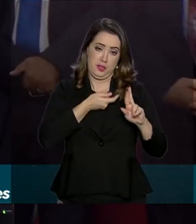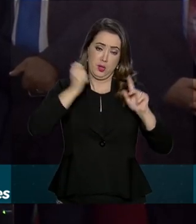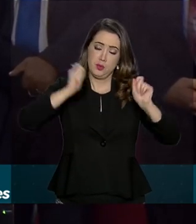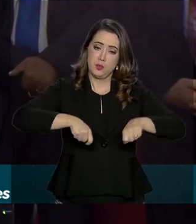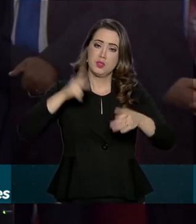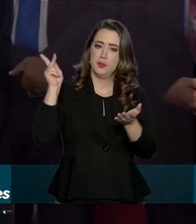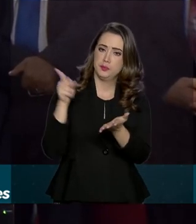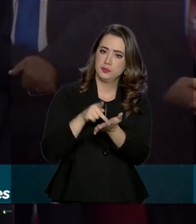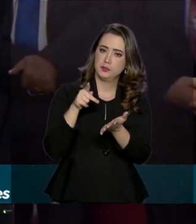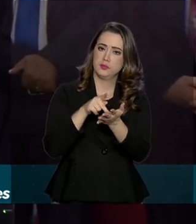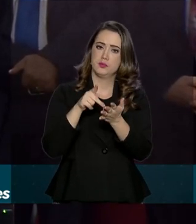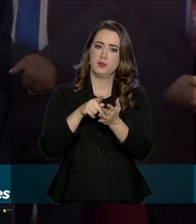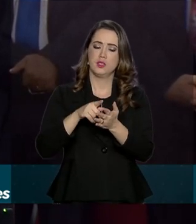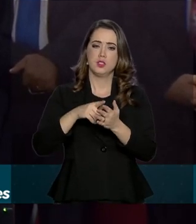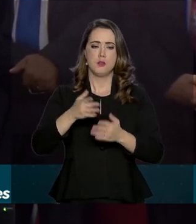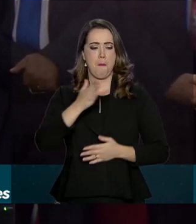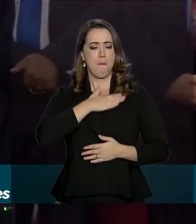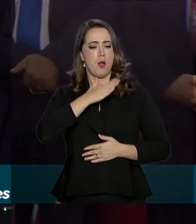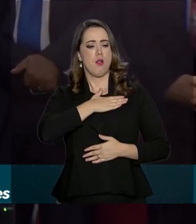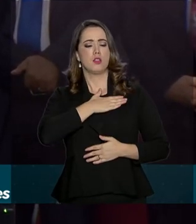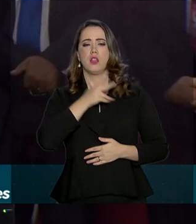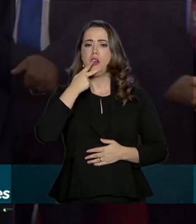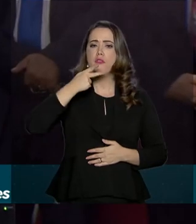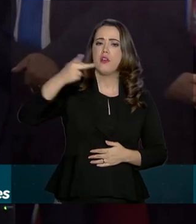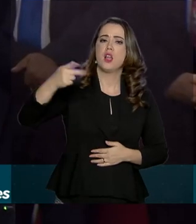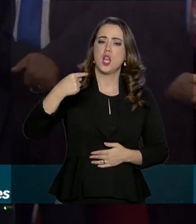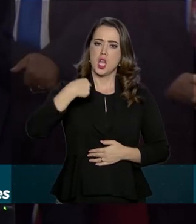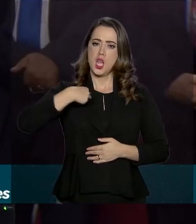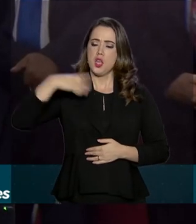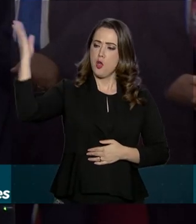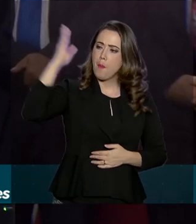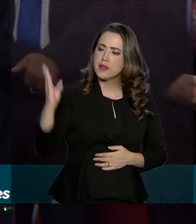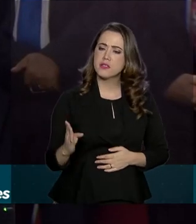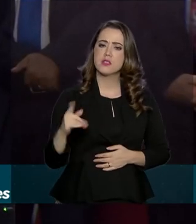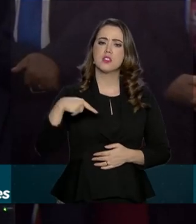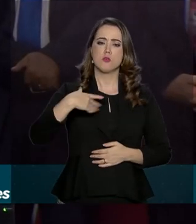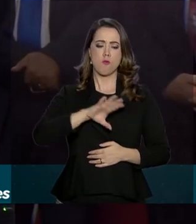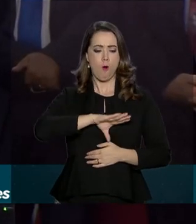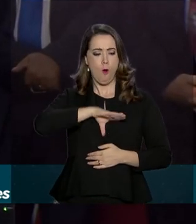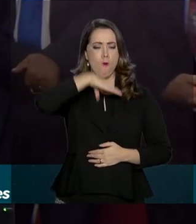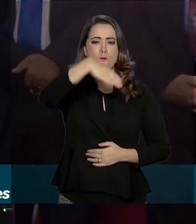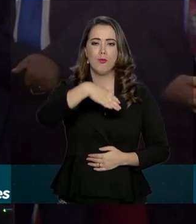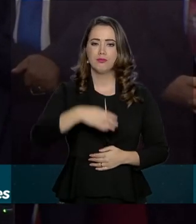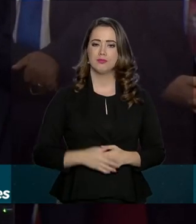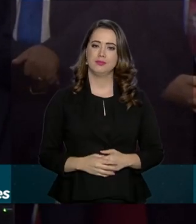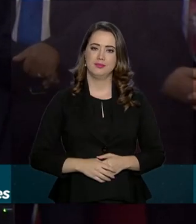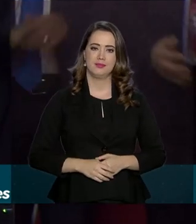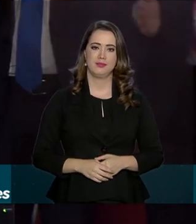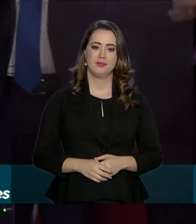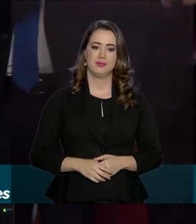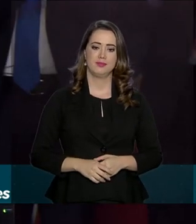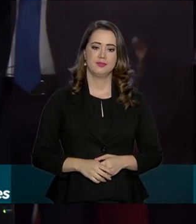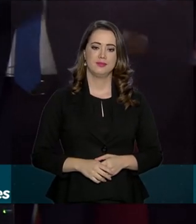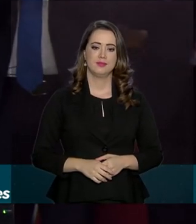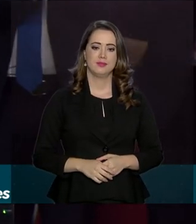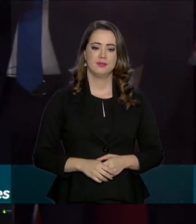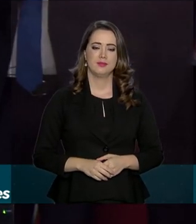de fato, bater no peito e falar: eu sou brasileiro com muito orgulho.